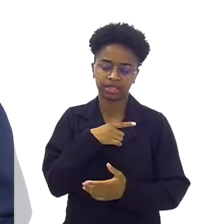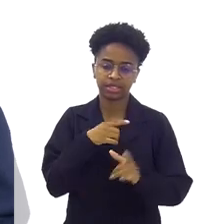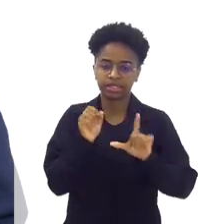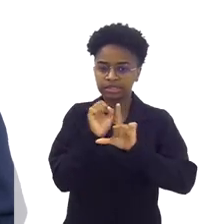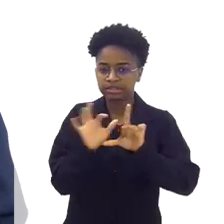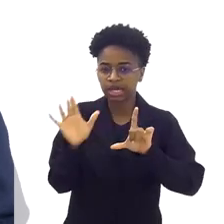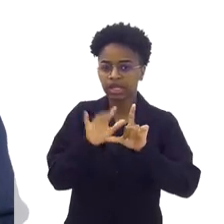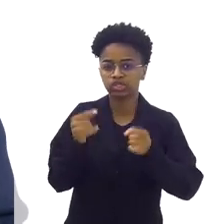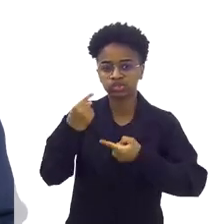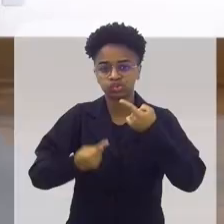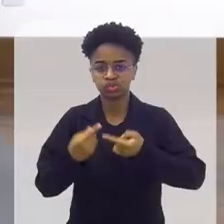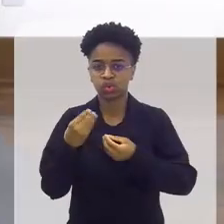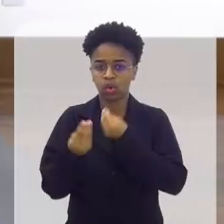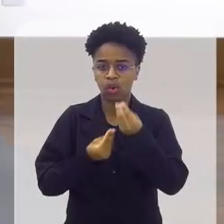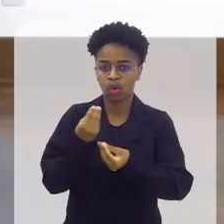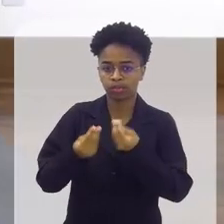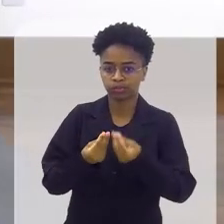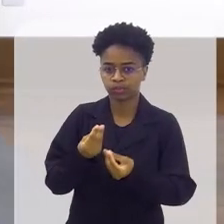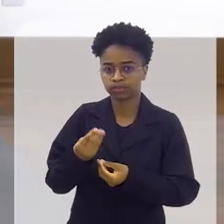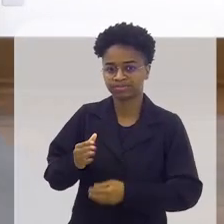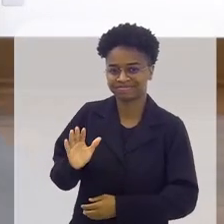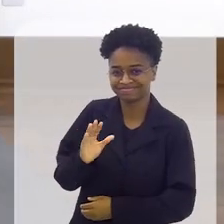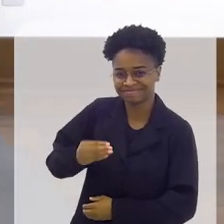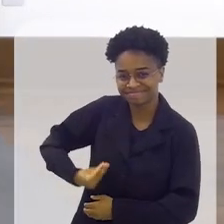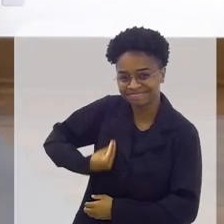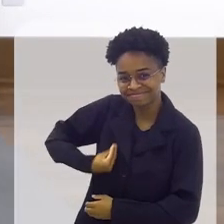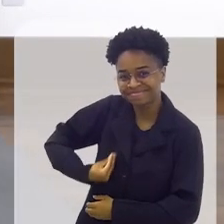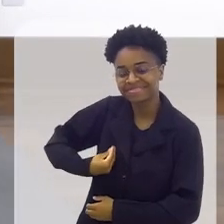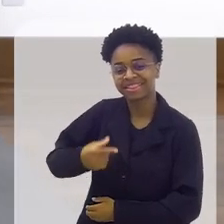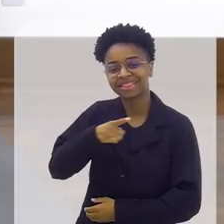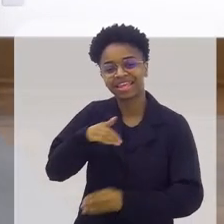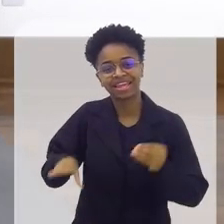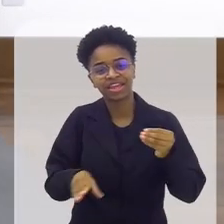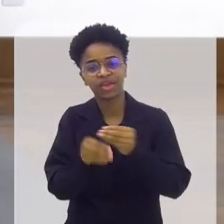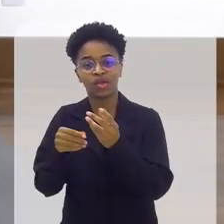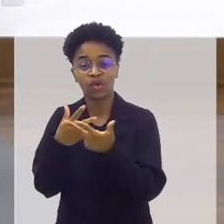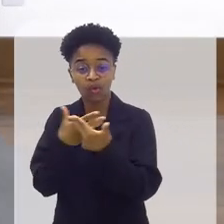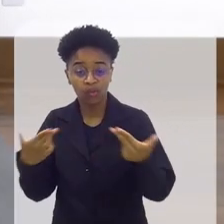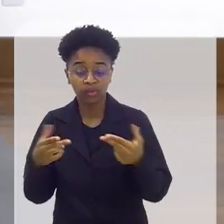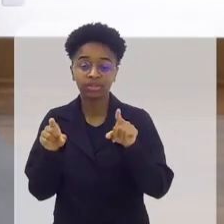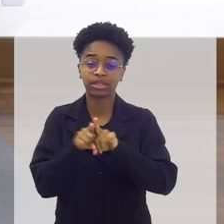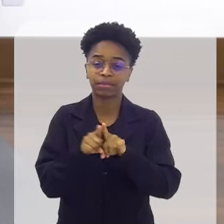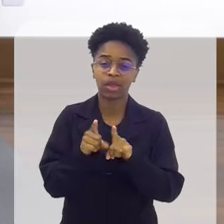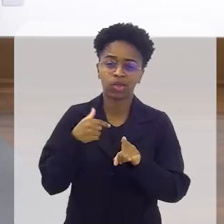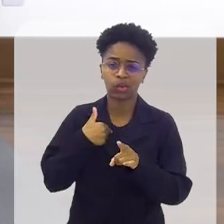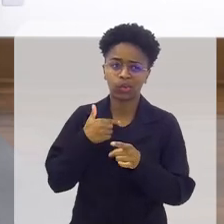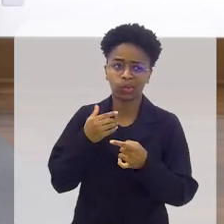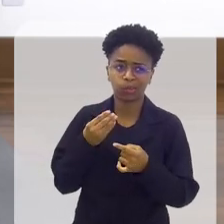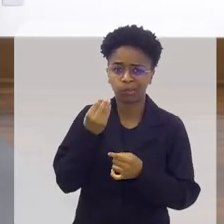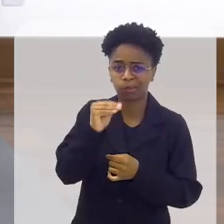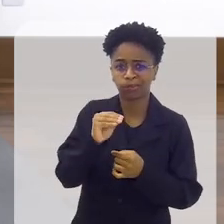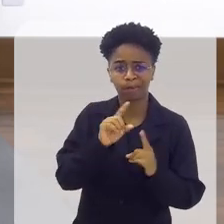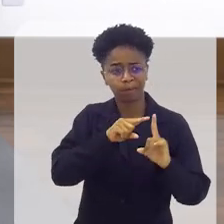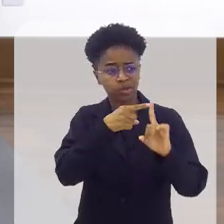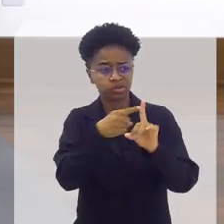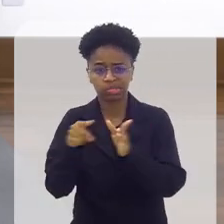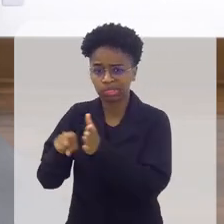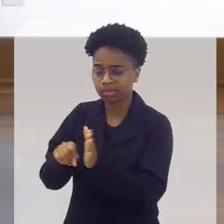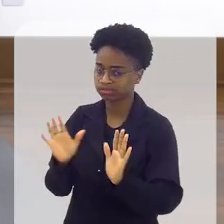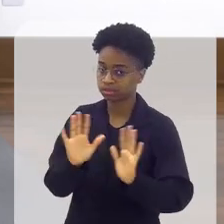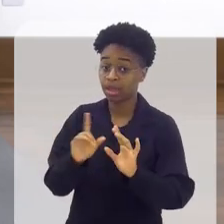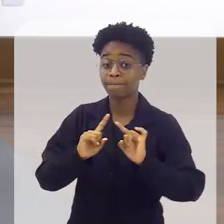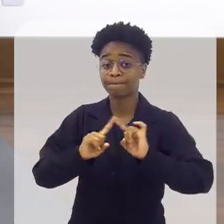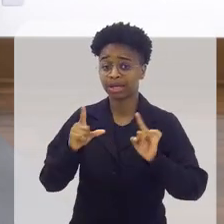séries discutindo como a gamificação da vida, ela traz coisas, eu não Sim. vou botar como benefícios nem